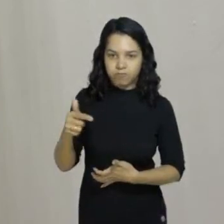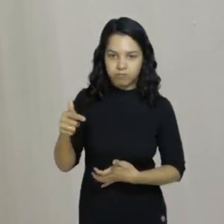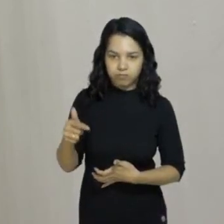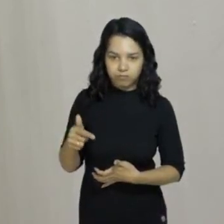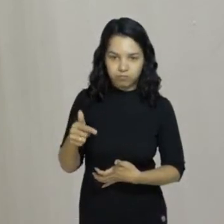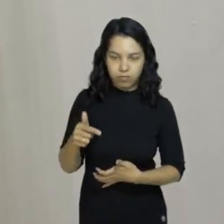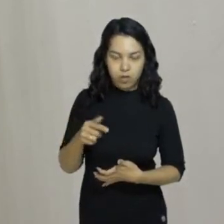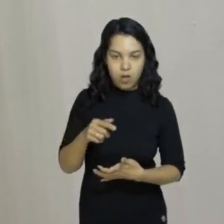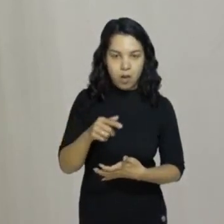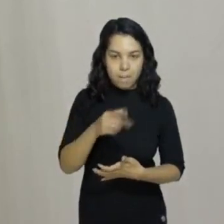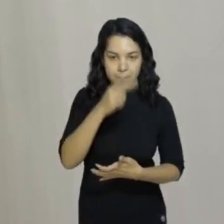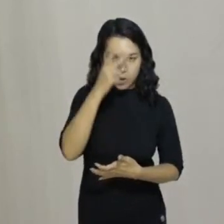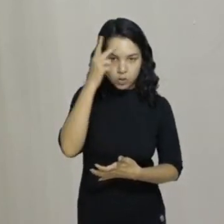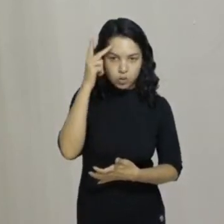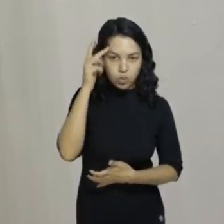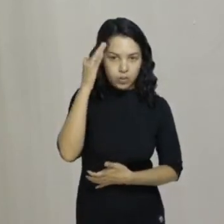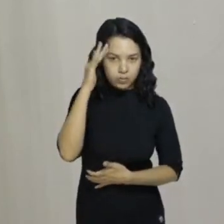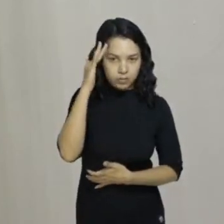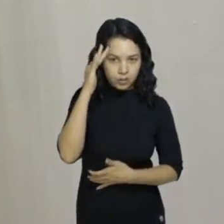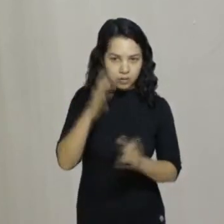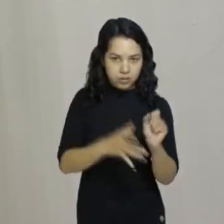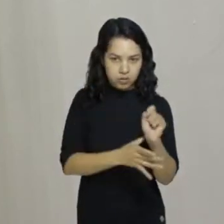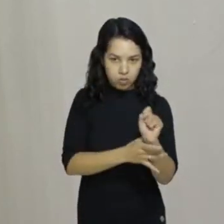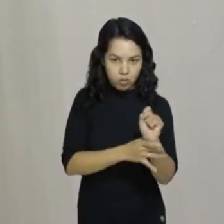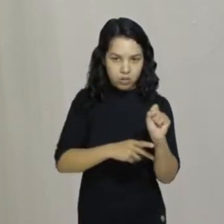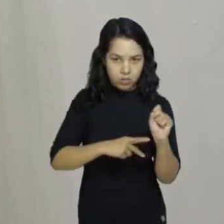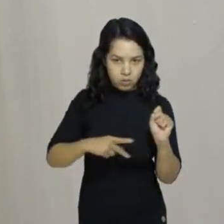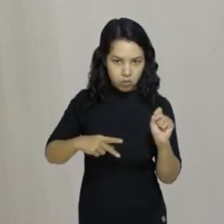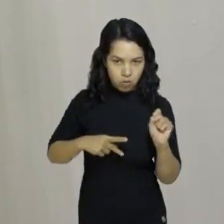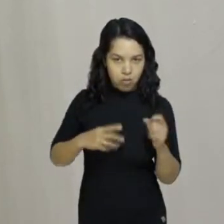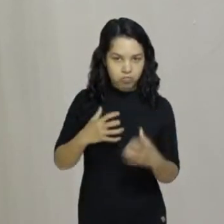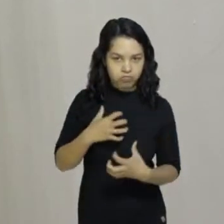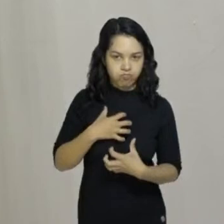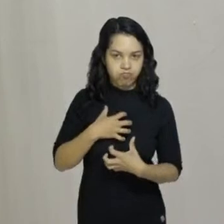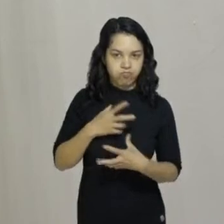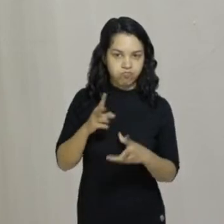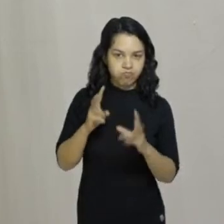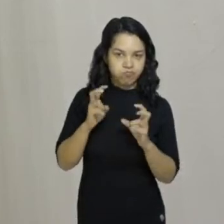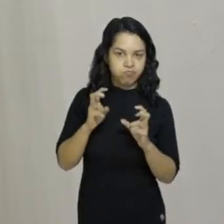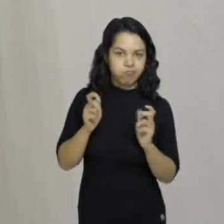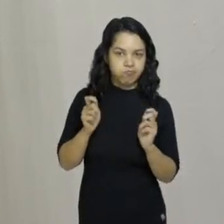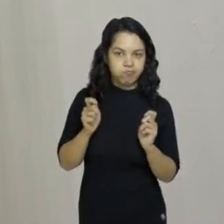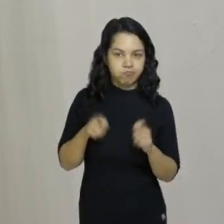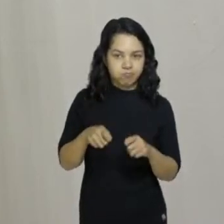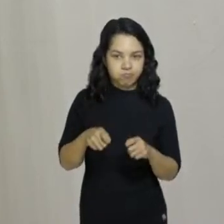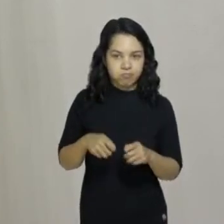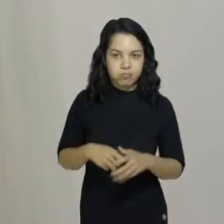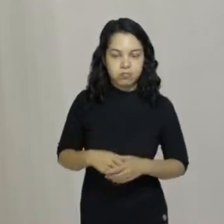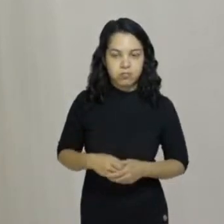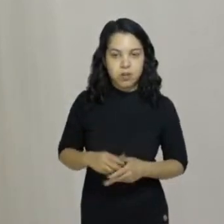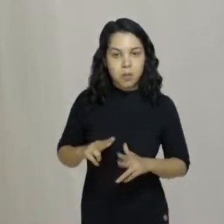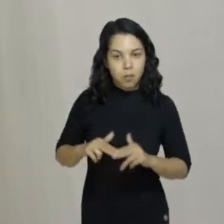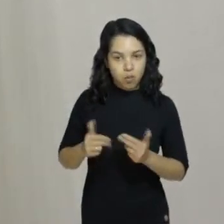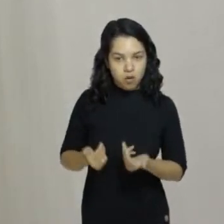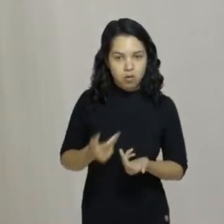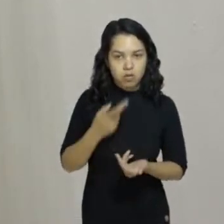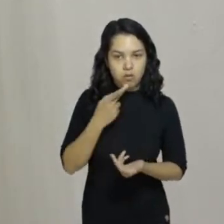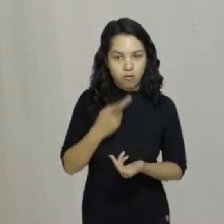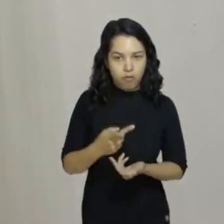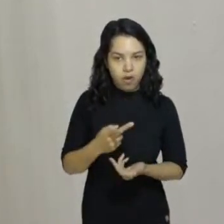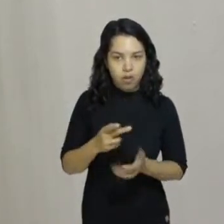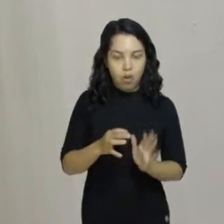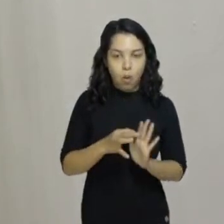segurança pública tem essa percepção e é por isso que eu digo que quem tem que opinar